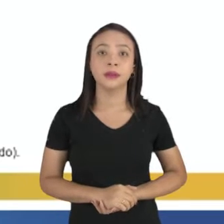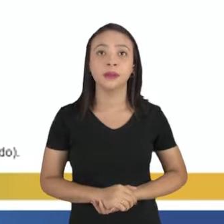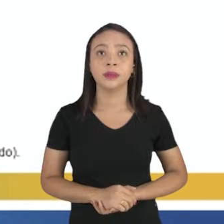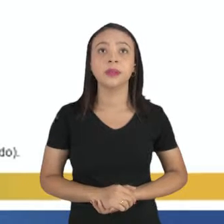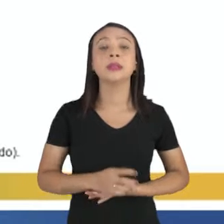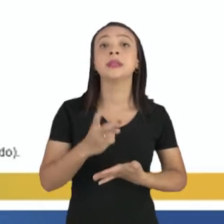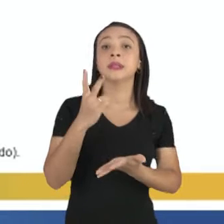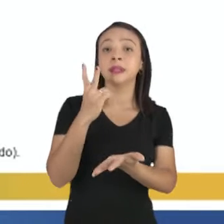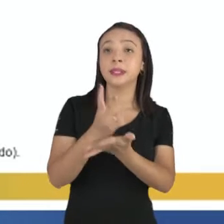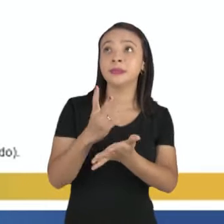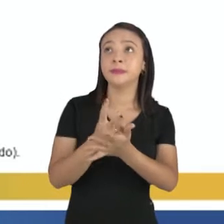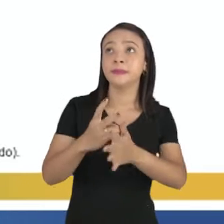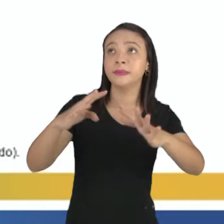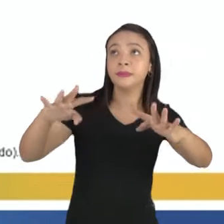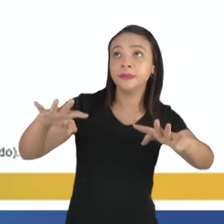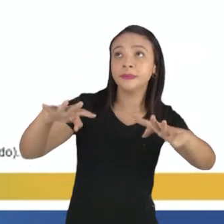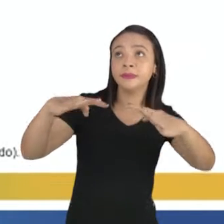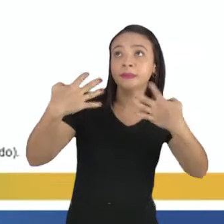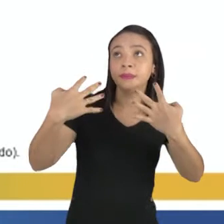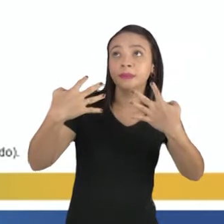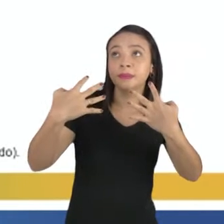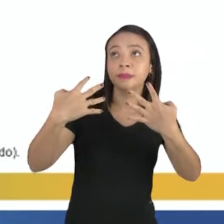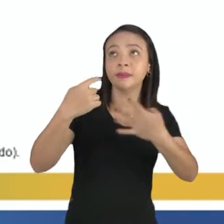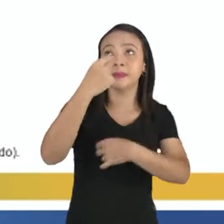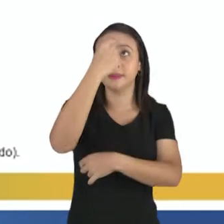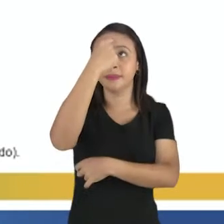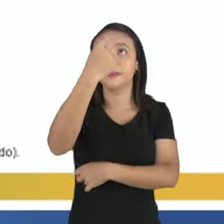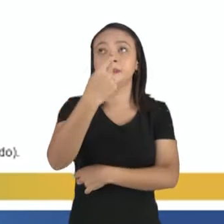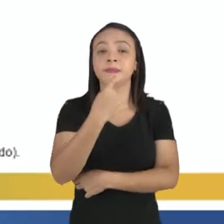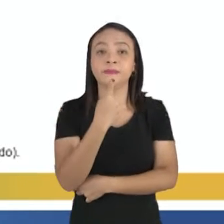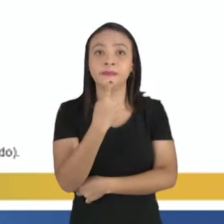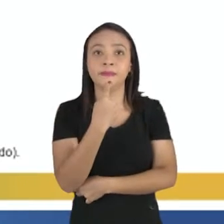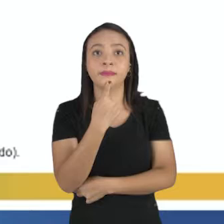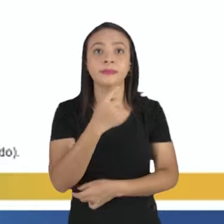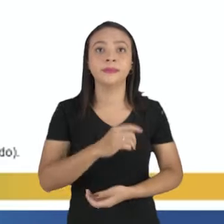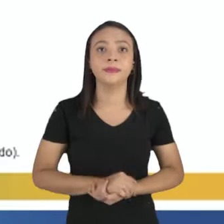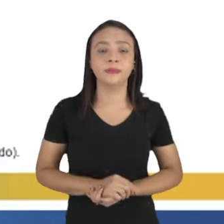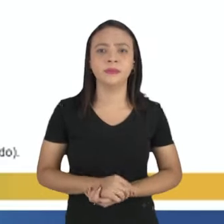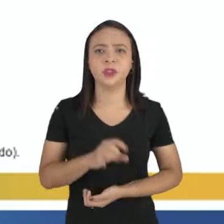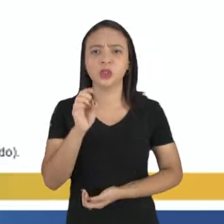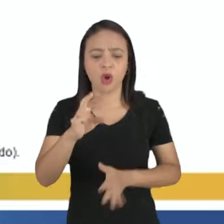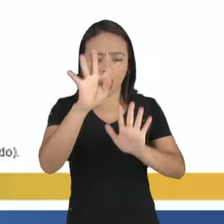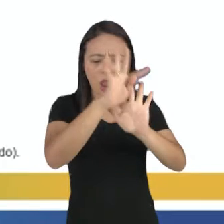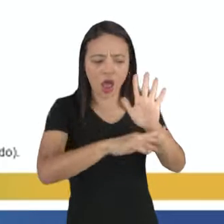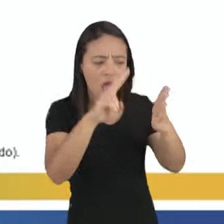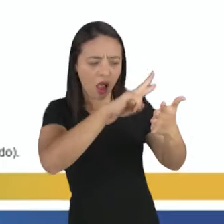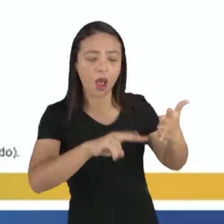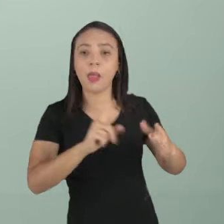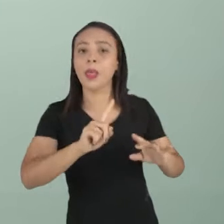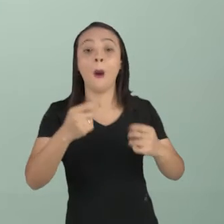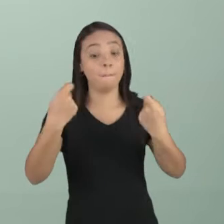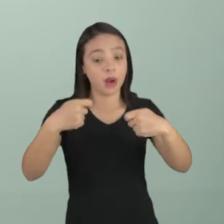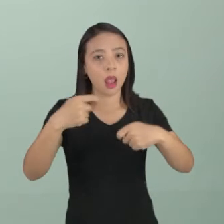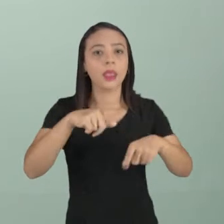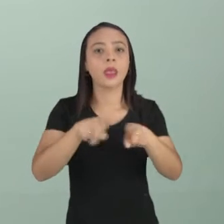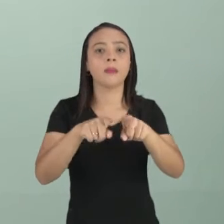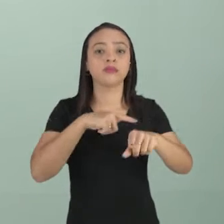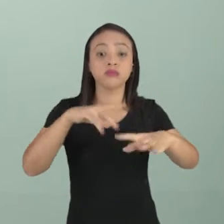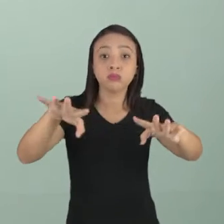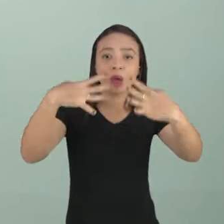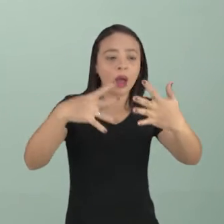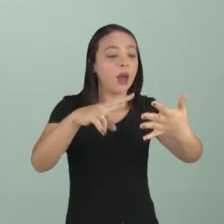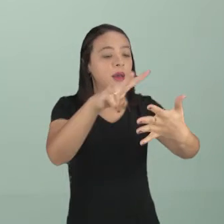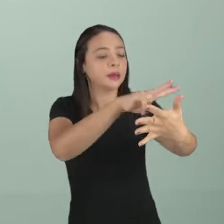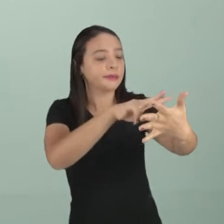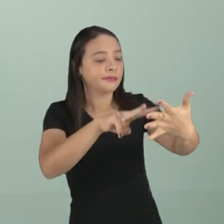deem bastante atenção para as imagens, não só para o texto. Não adianta você ler o texto se você não lê as